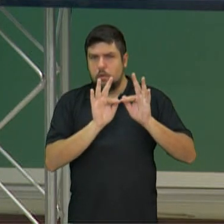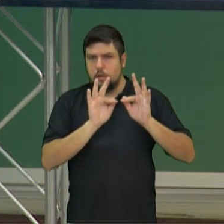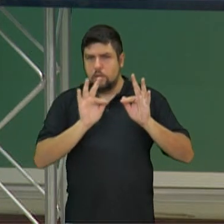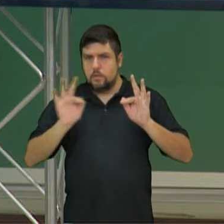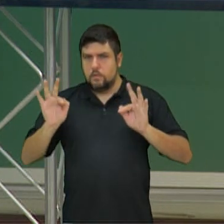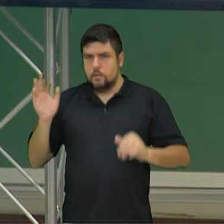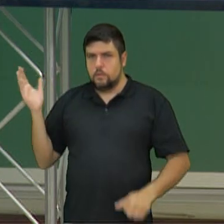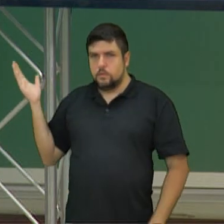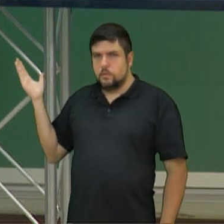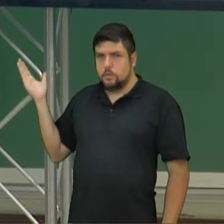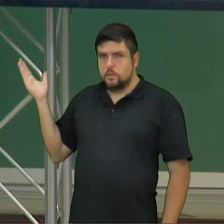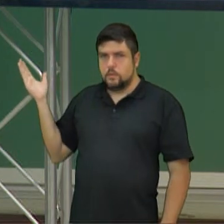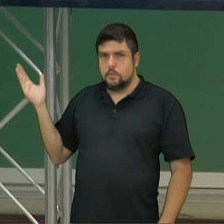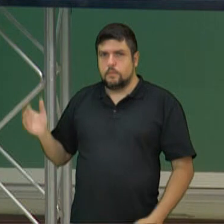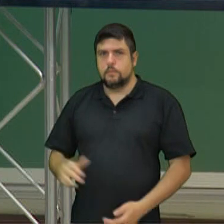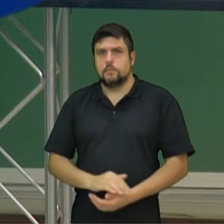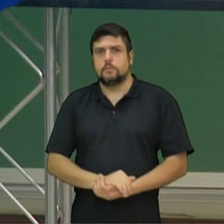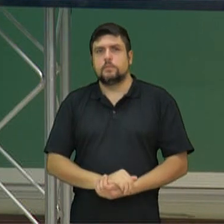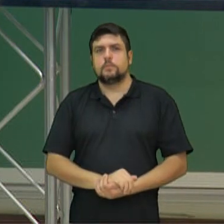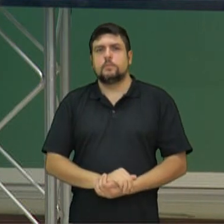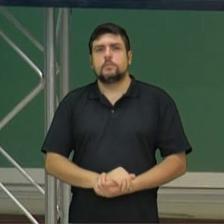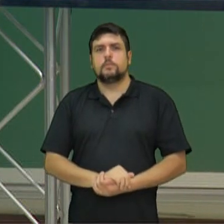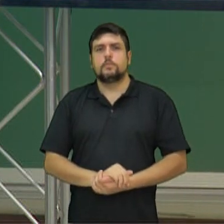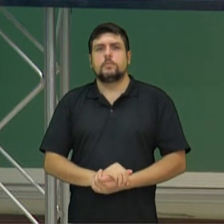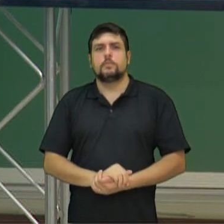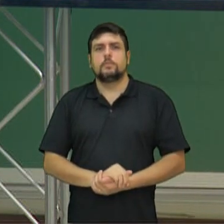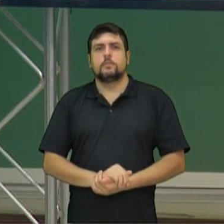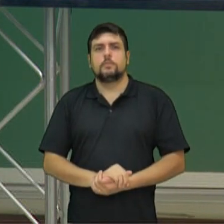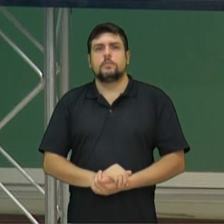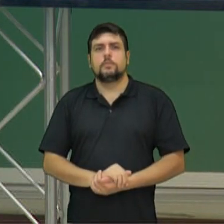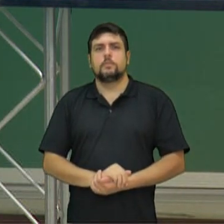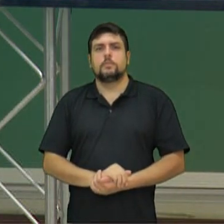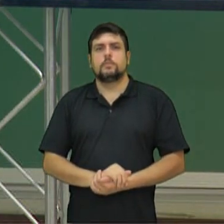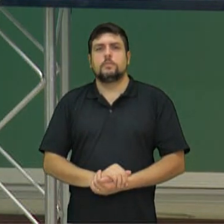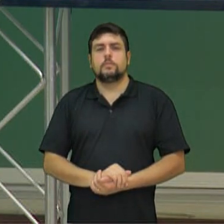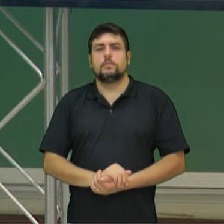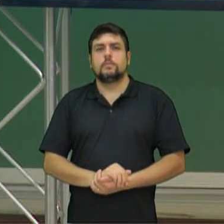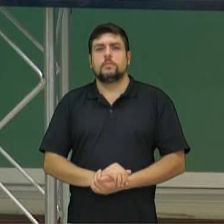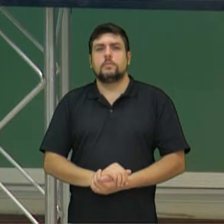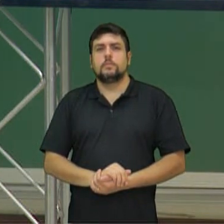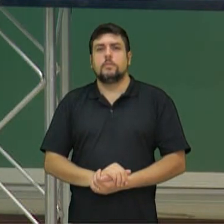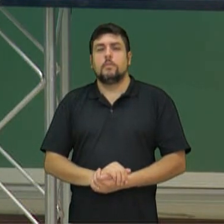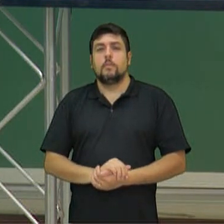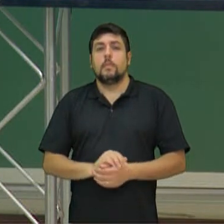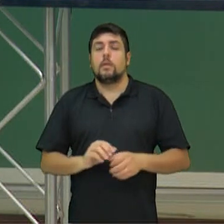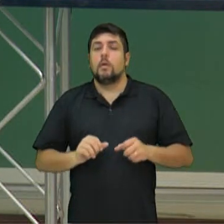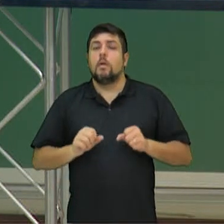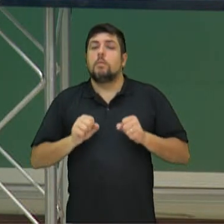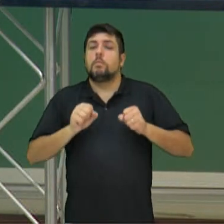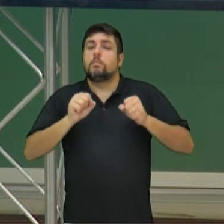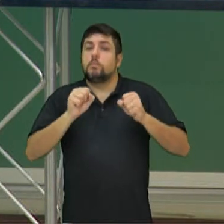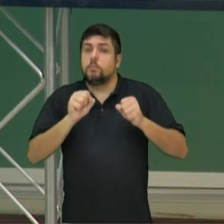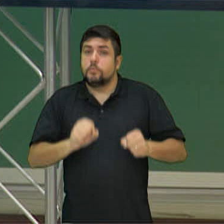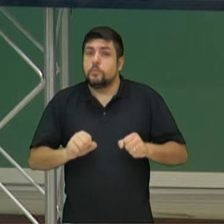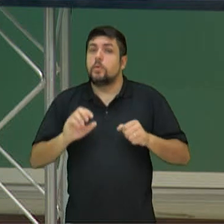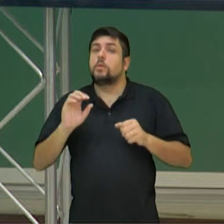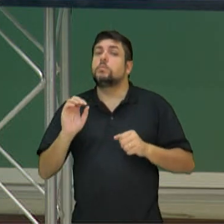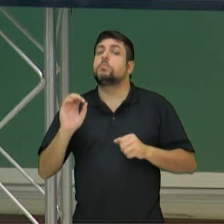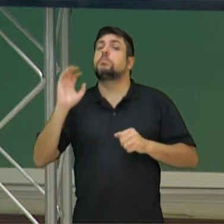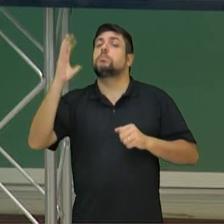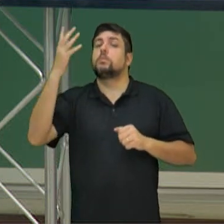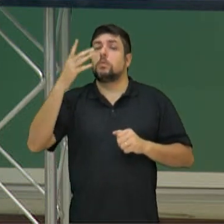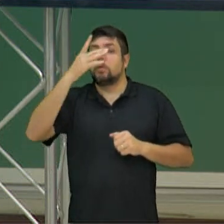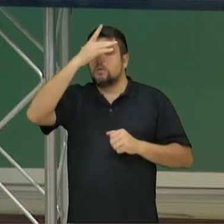fala assim, ó, there may be people that have more talent. Pode haver pessoas com mais talento.